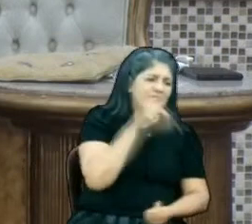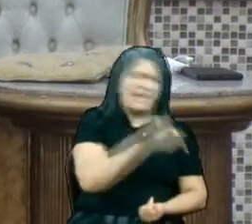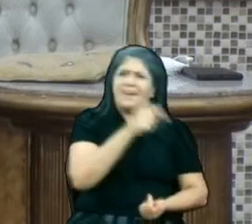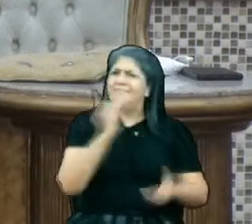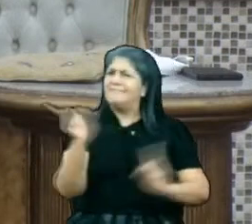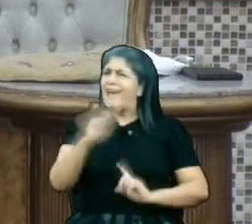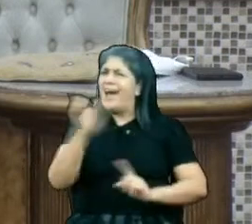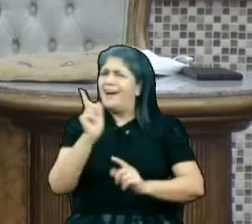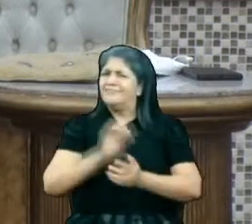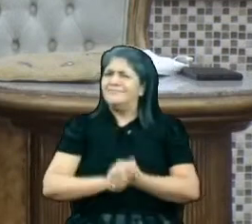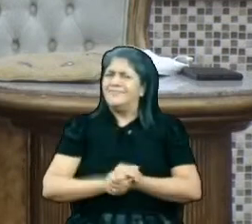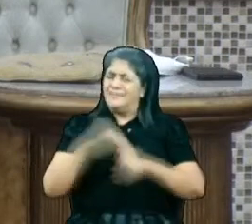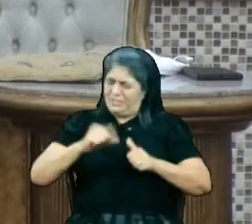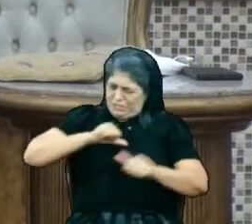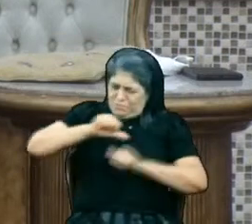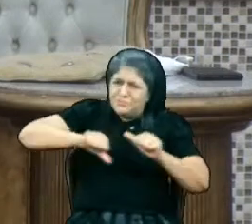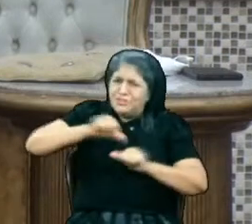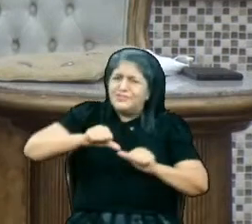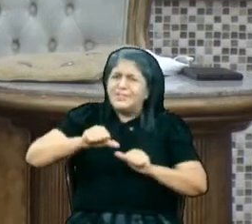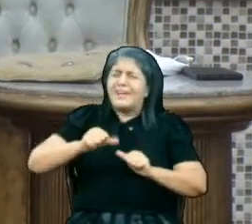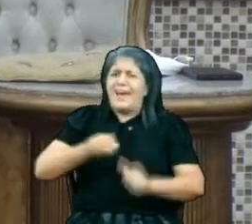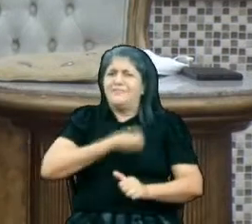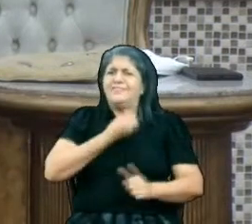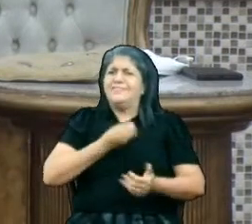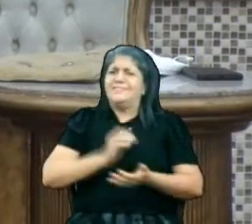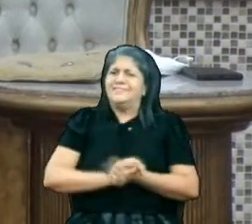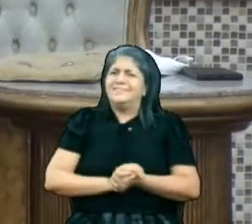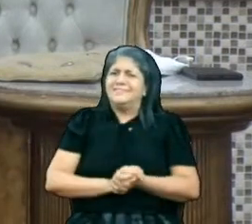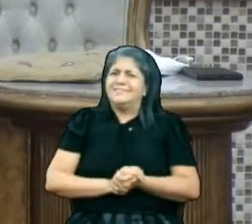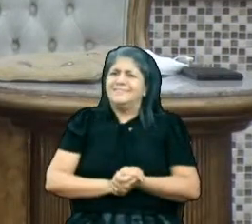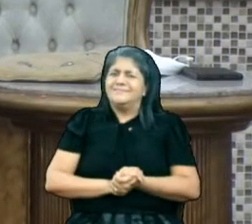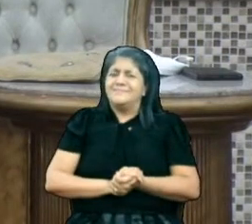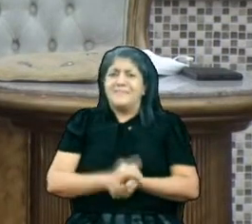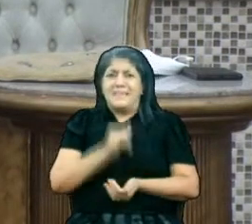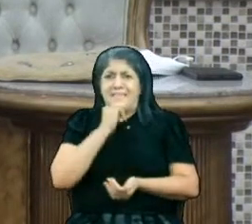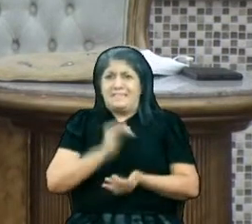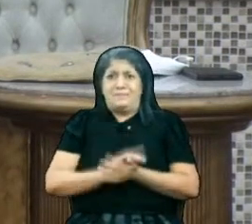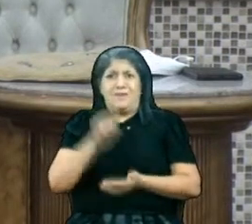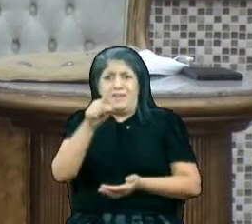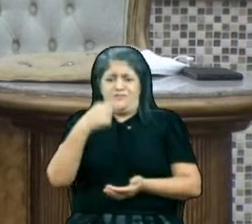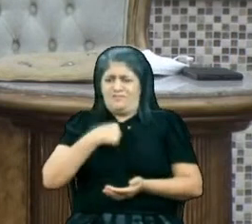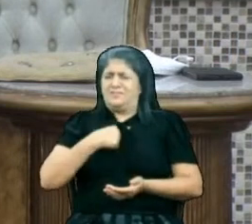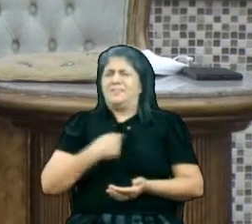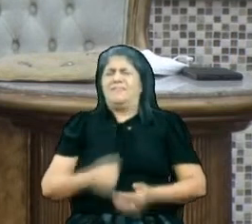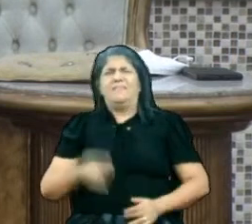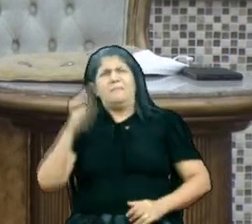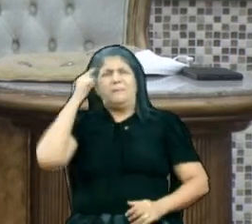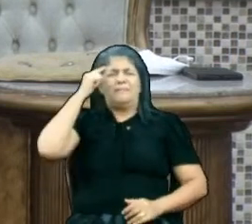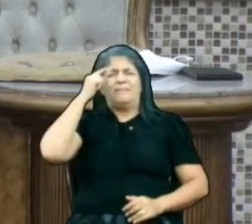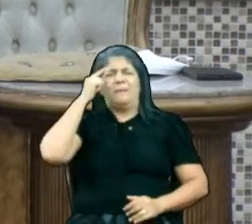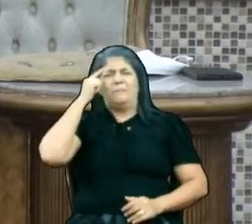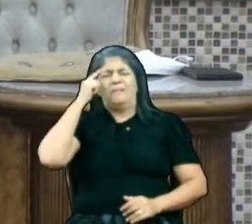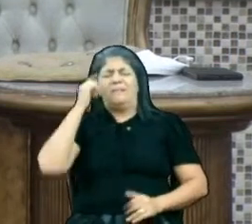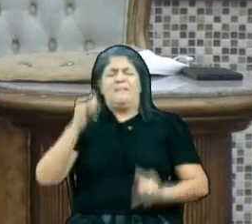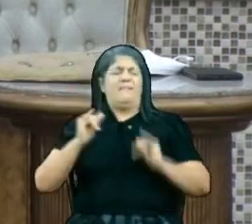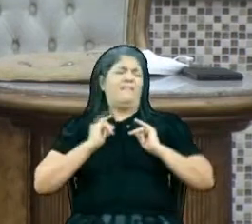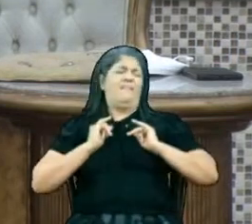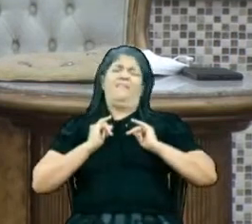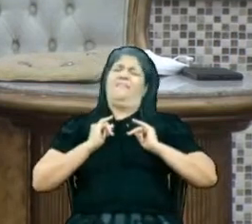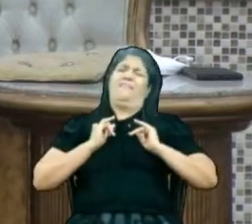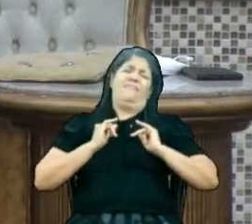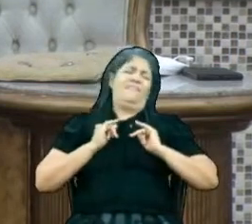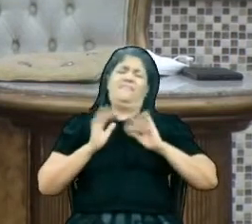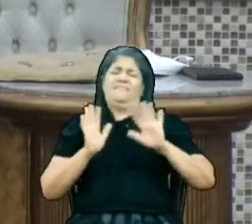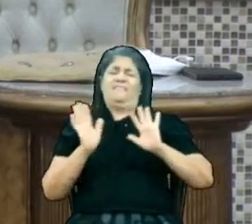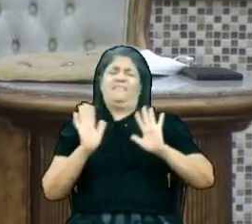coisa precisa ser modificada Às vezes a coisa tá muito sedimentada e precisamos fazer alguma coisa